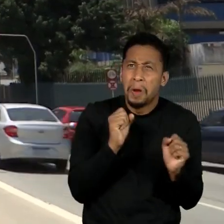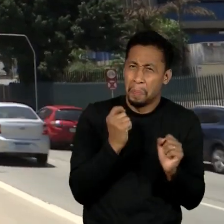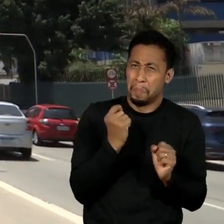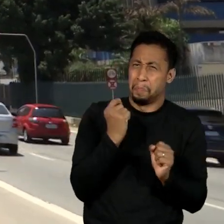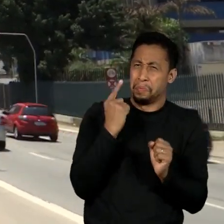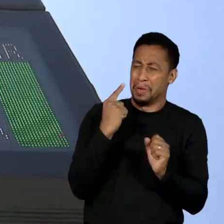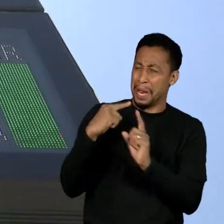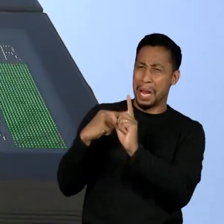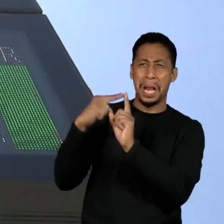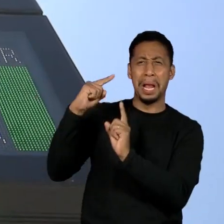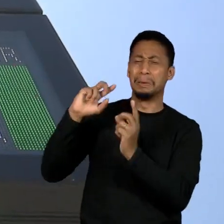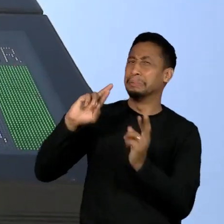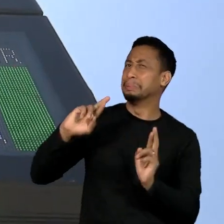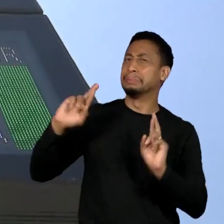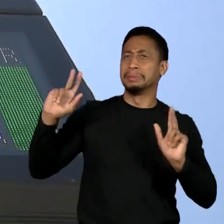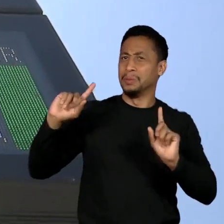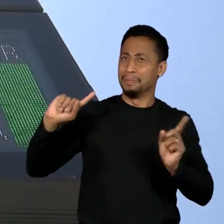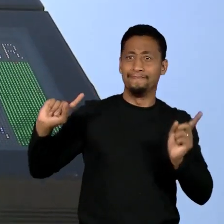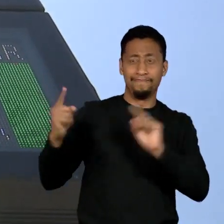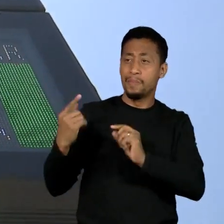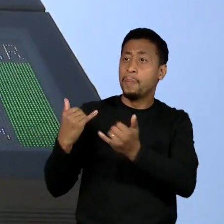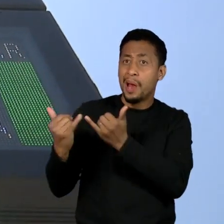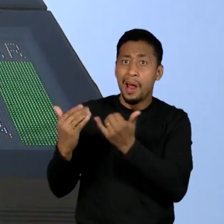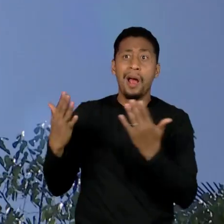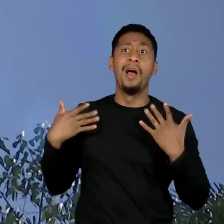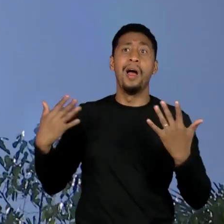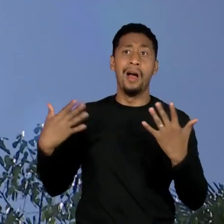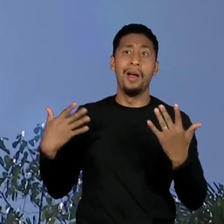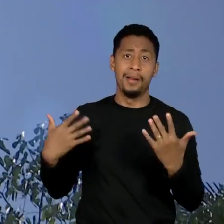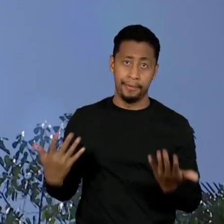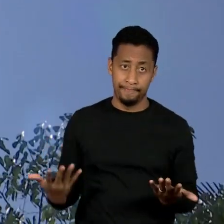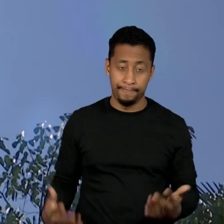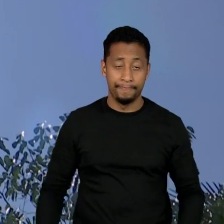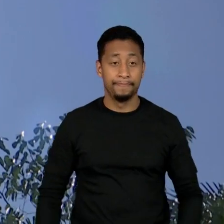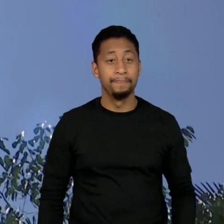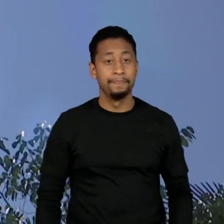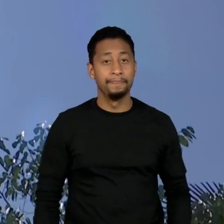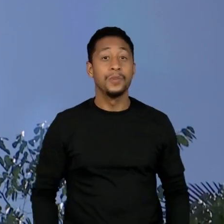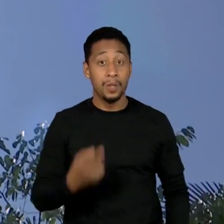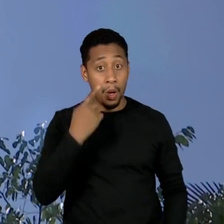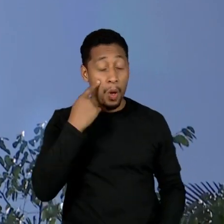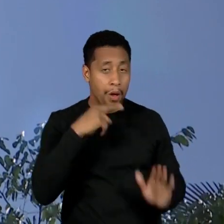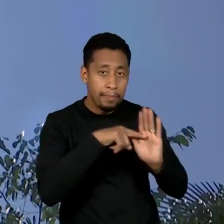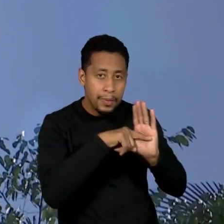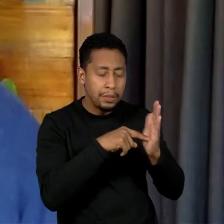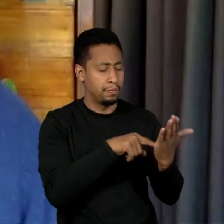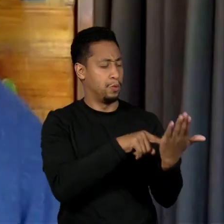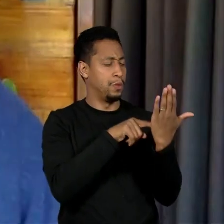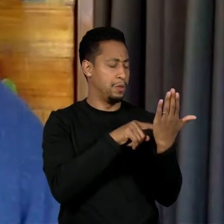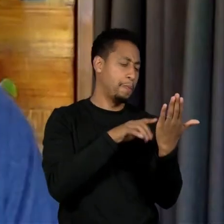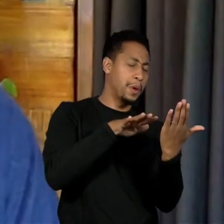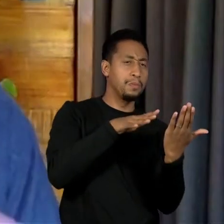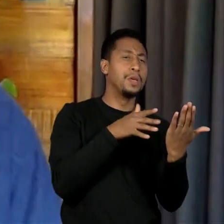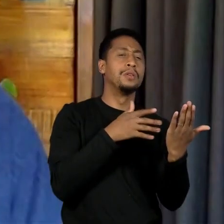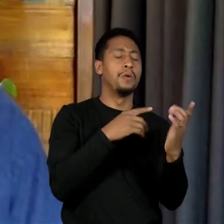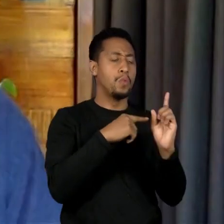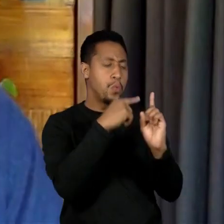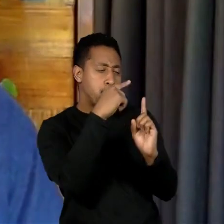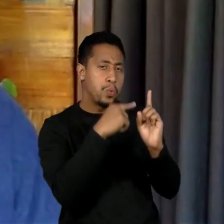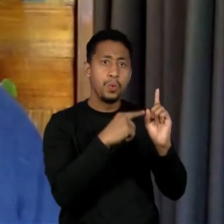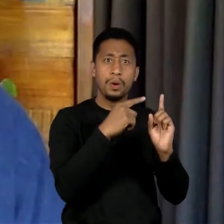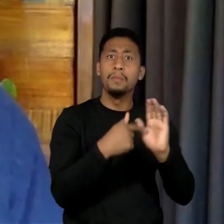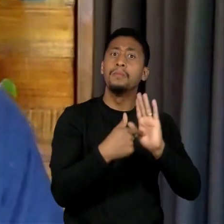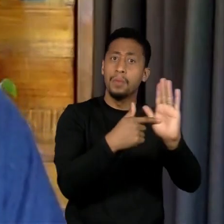de temperaturas altas de verão. Basta você ligar a televisão, né? Tá ali acontecendo perda de safra, perda